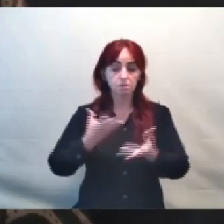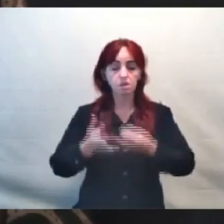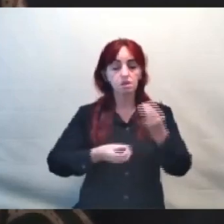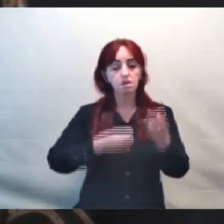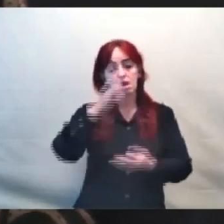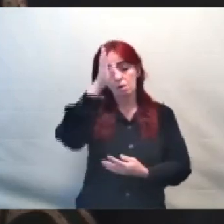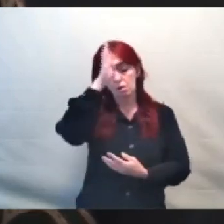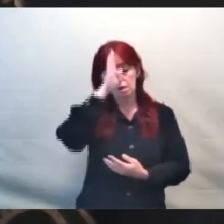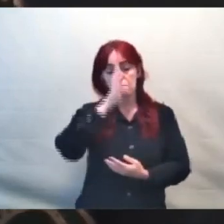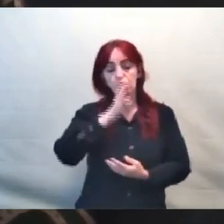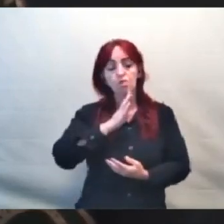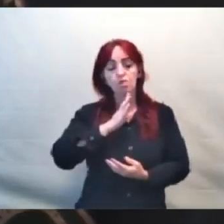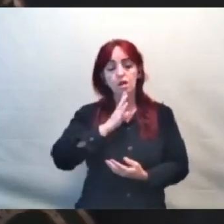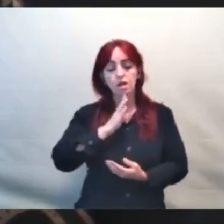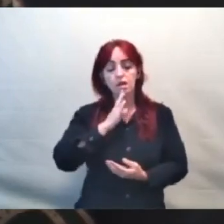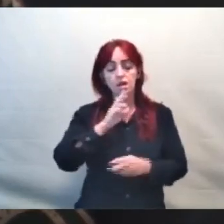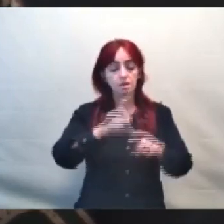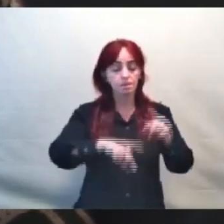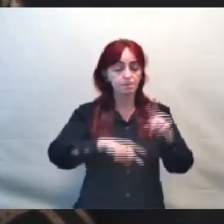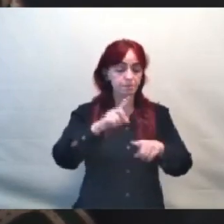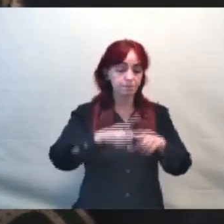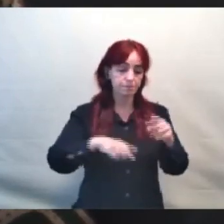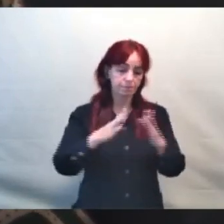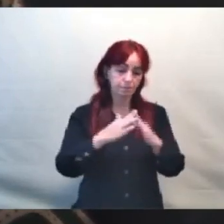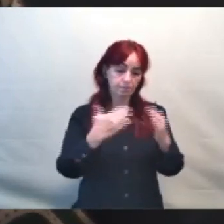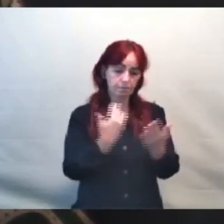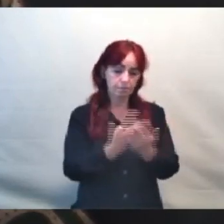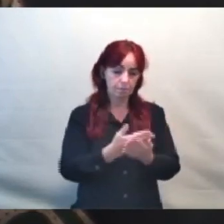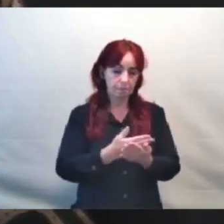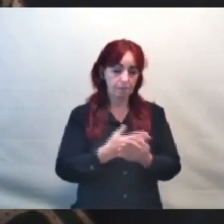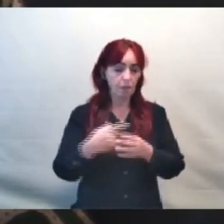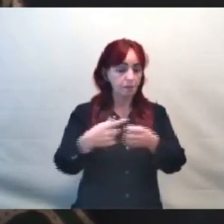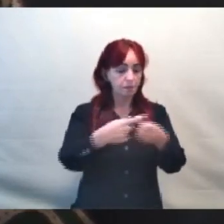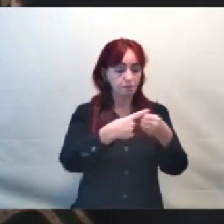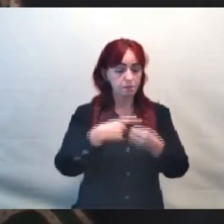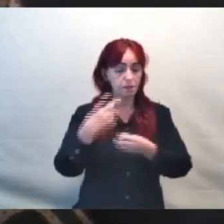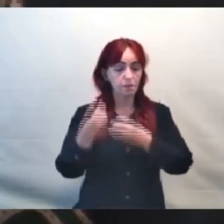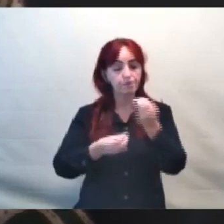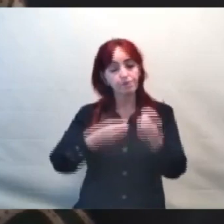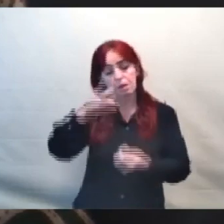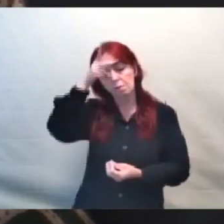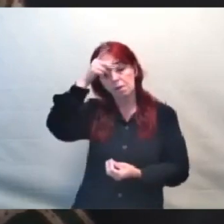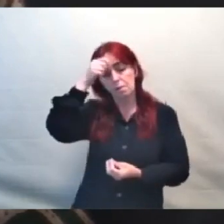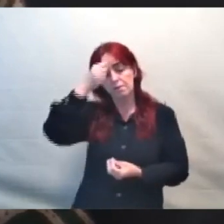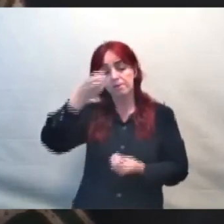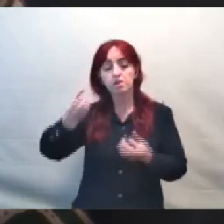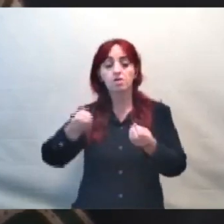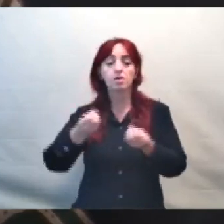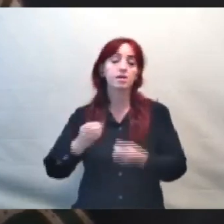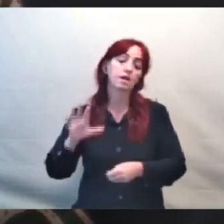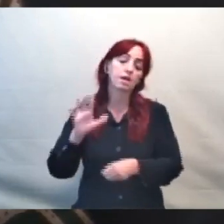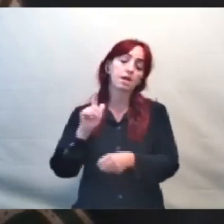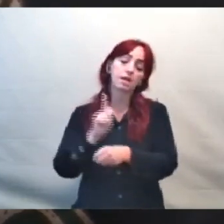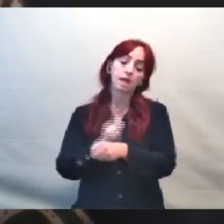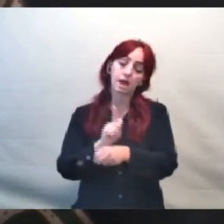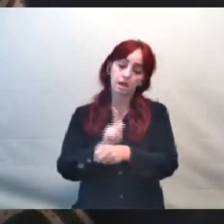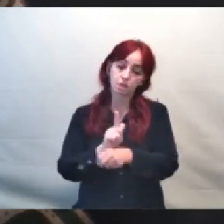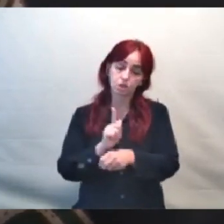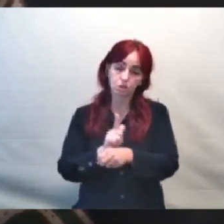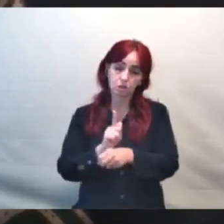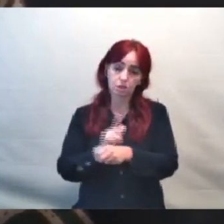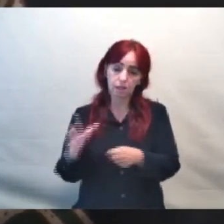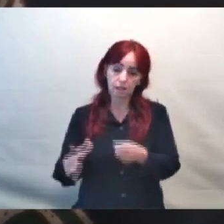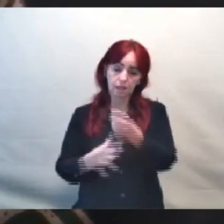escolas municipais? Como que a Prefeitura, né, pretende garantir que os recursos destinados à educação